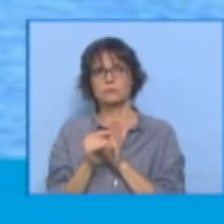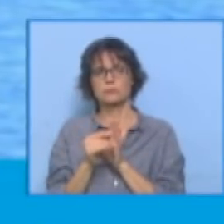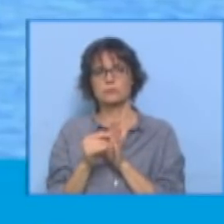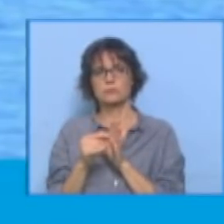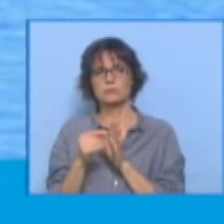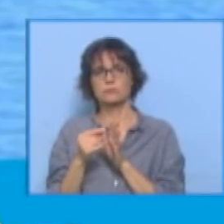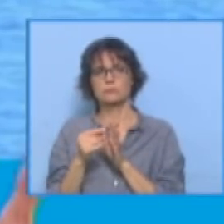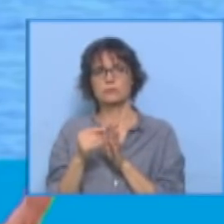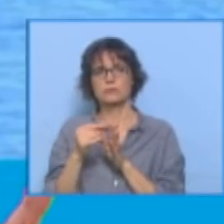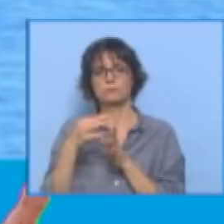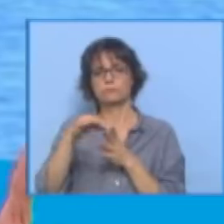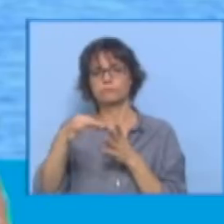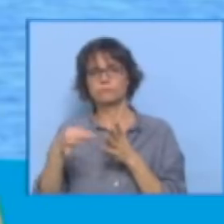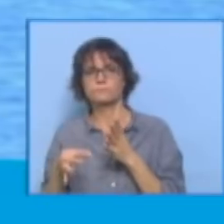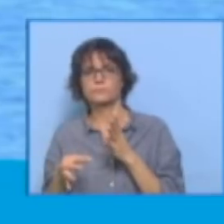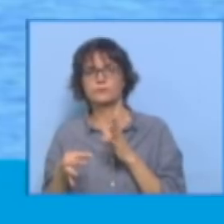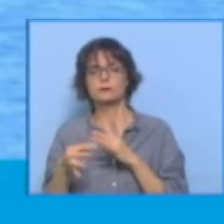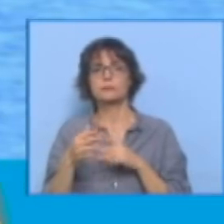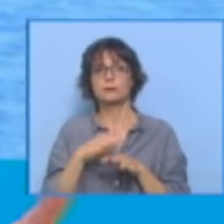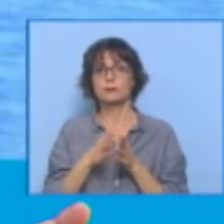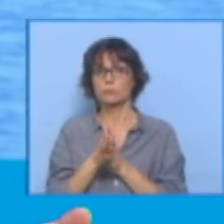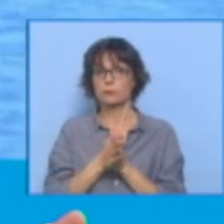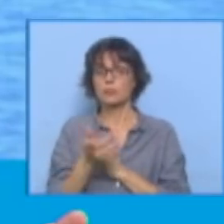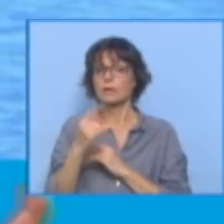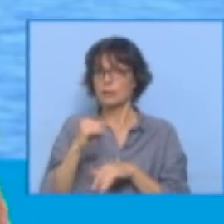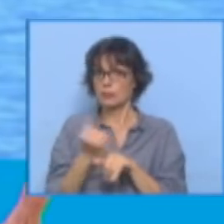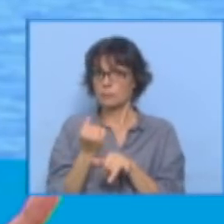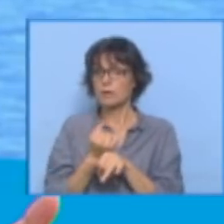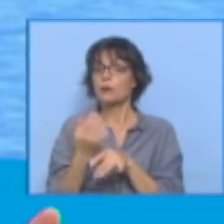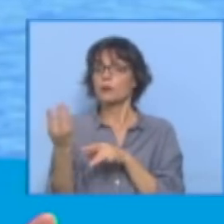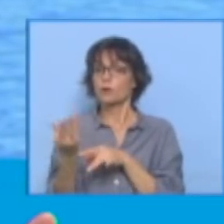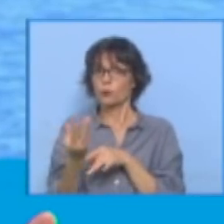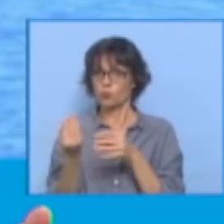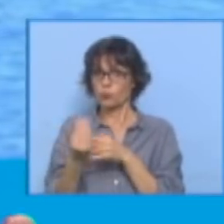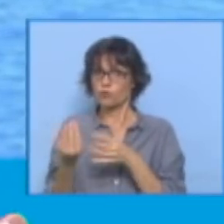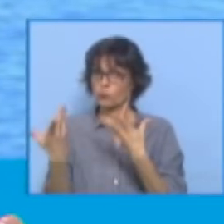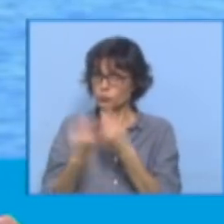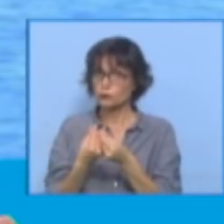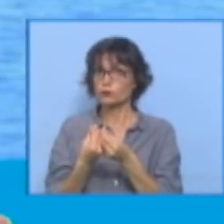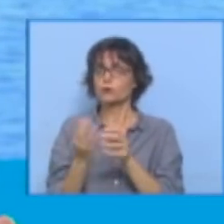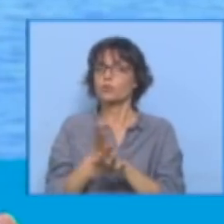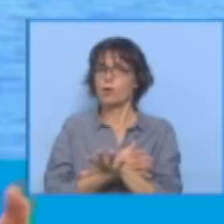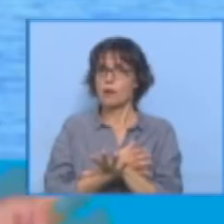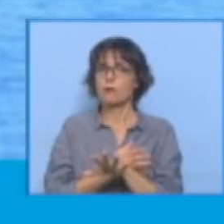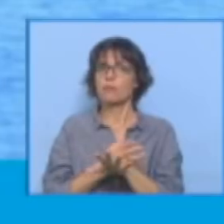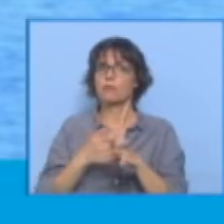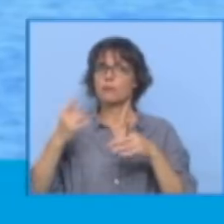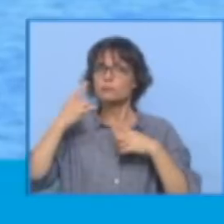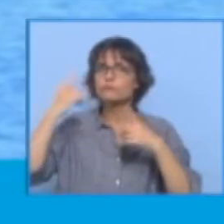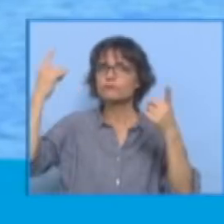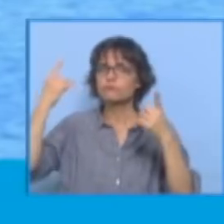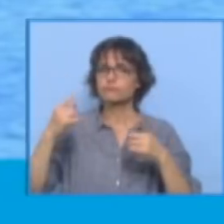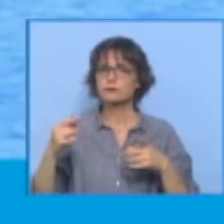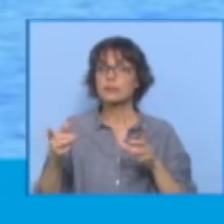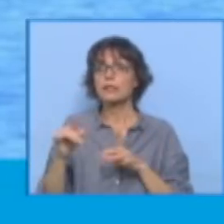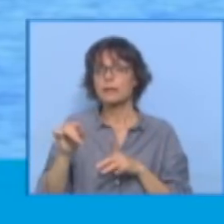não é? E para isso começaram por trabalhar com eles diretamente através de workshops. Antes do concerto? Antes do concerto. E fazê-los participar do